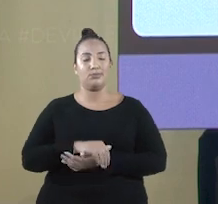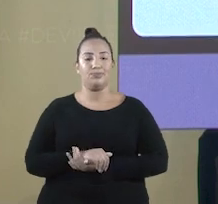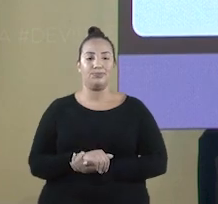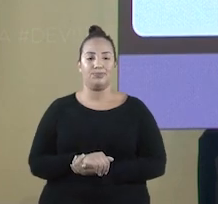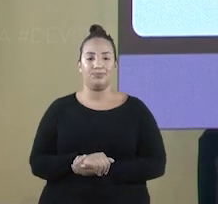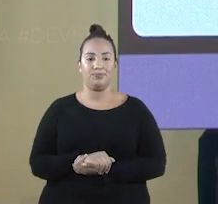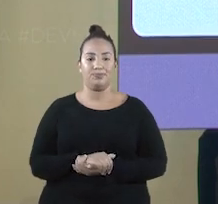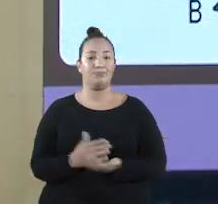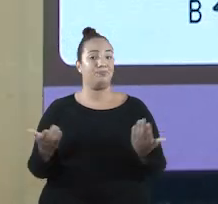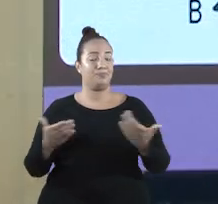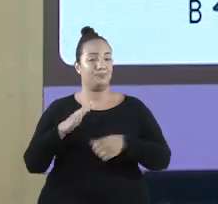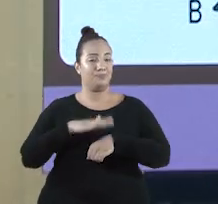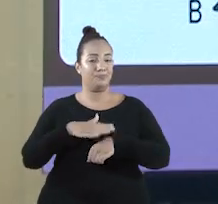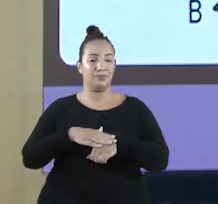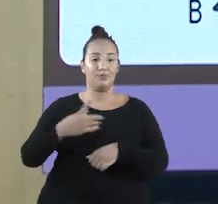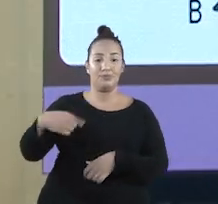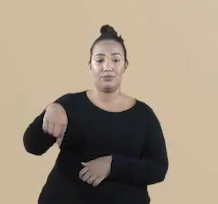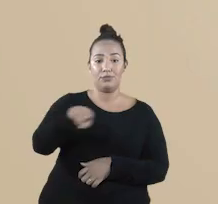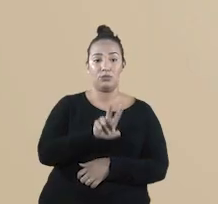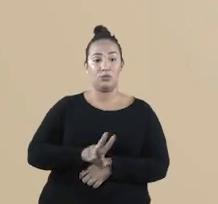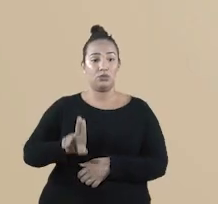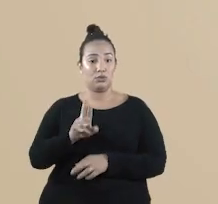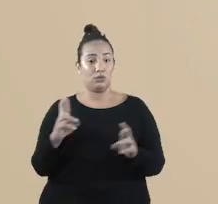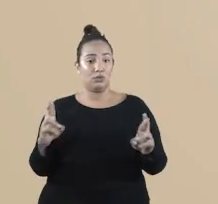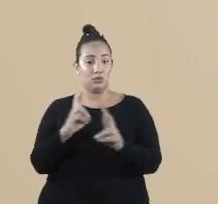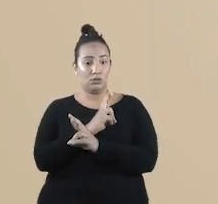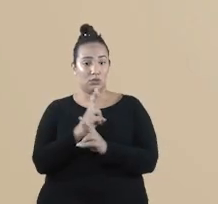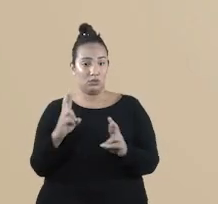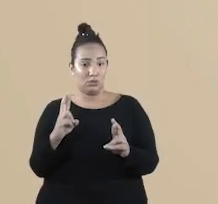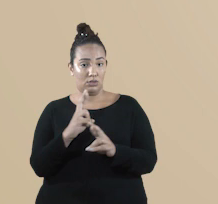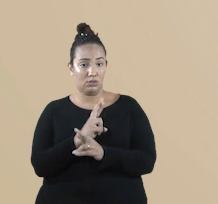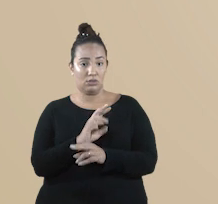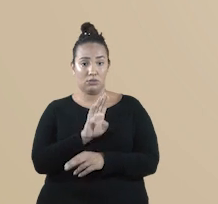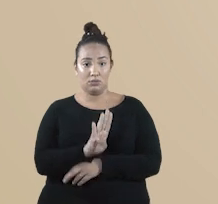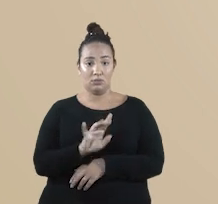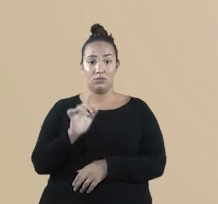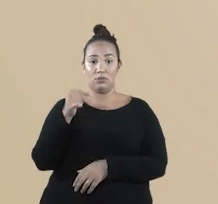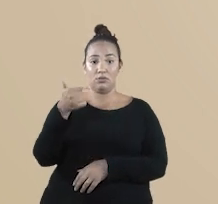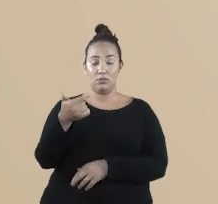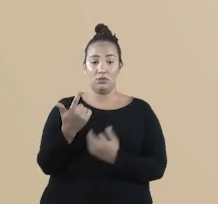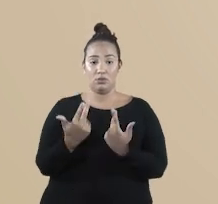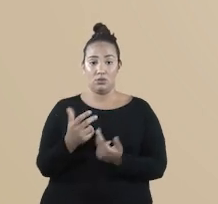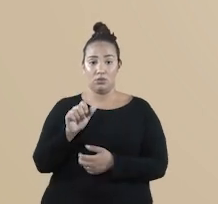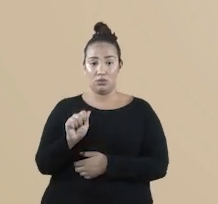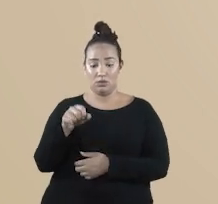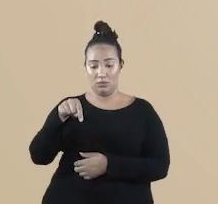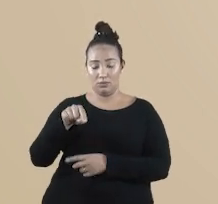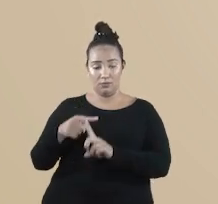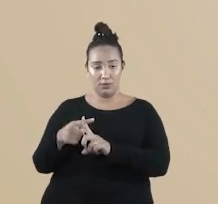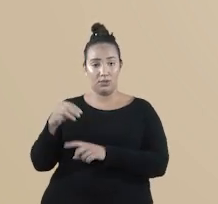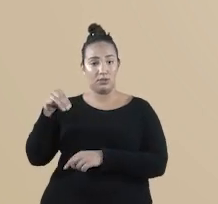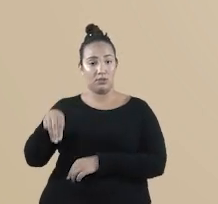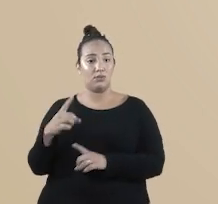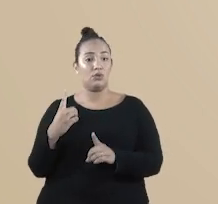64 metros. Agora é com você. Utilizando a relação métrica B ao quadrado é igual a A